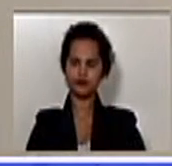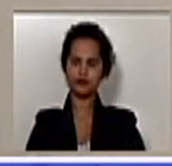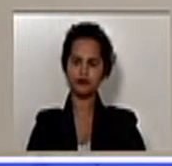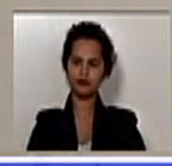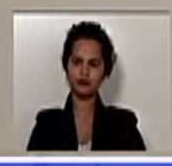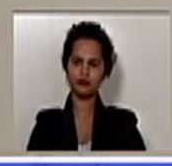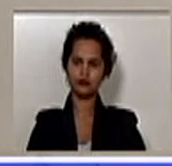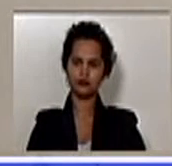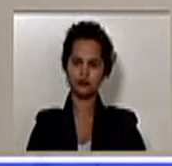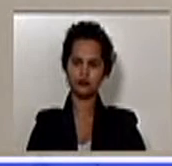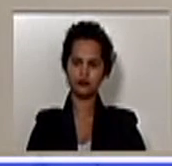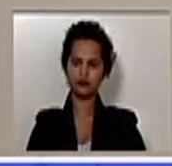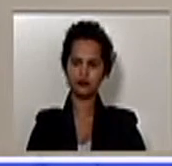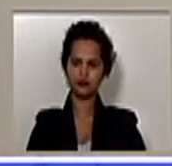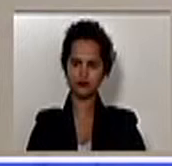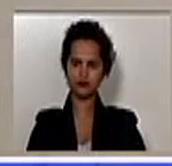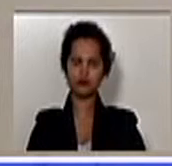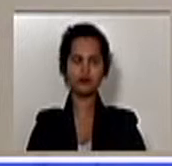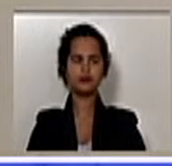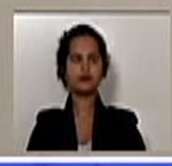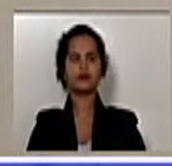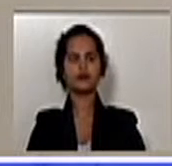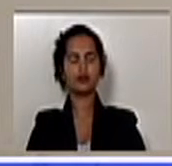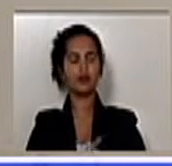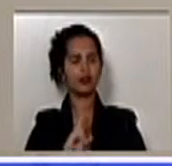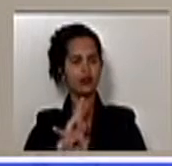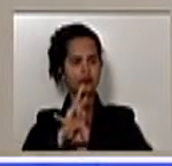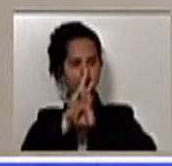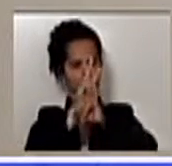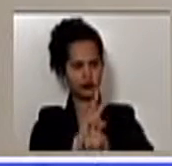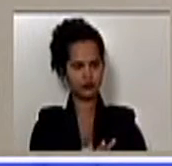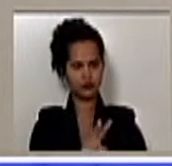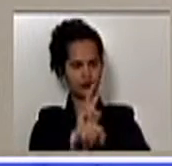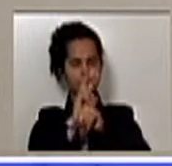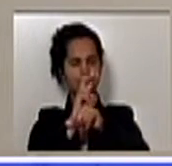E Defensoria Pública,